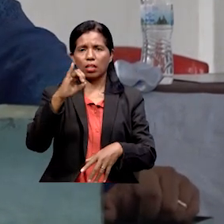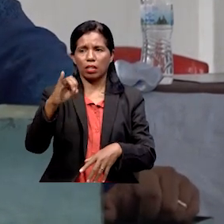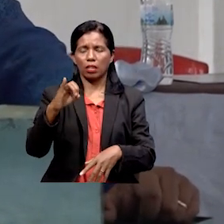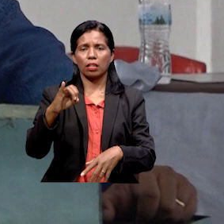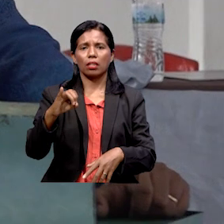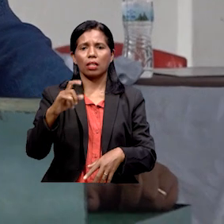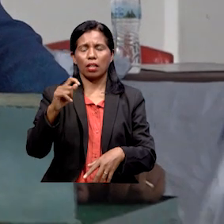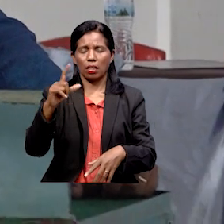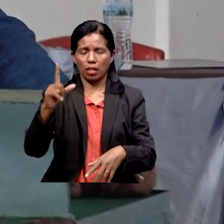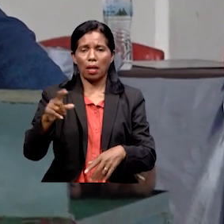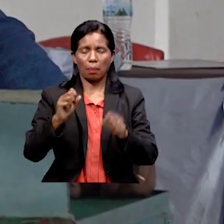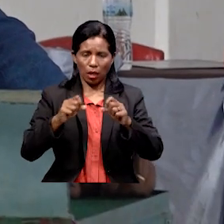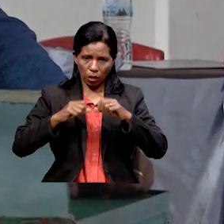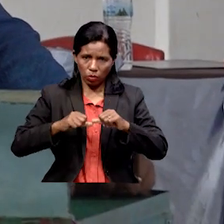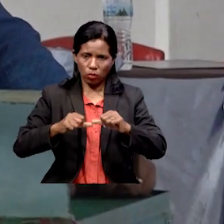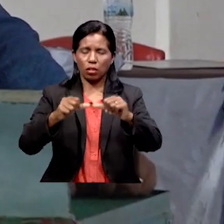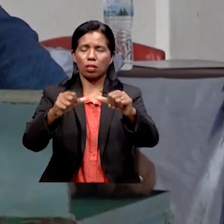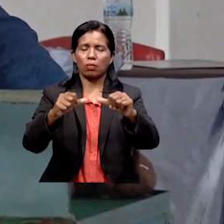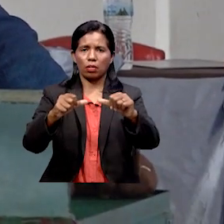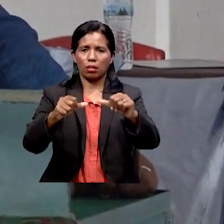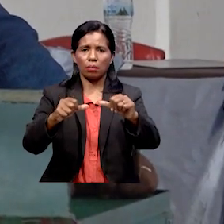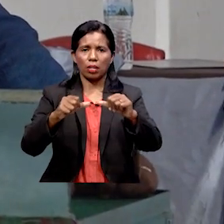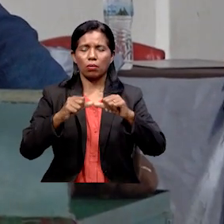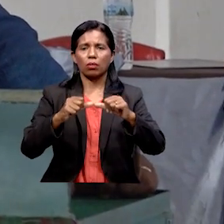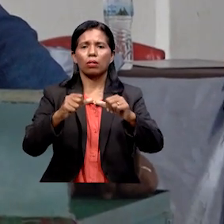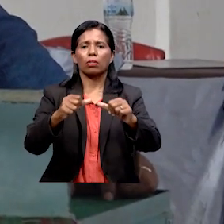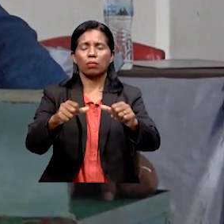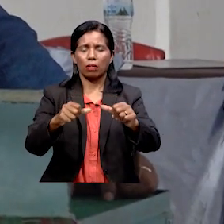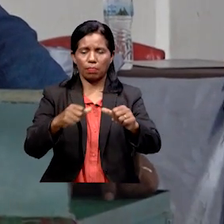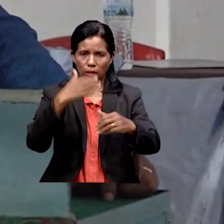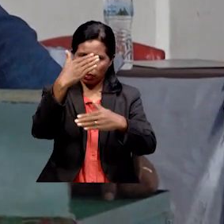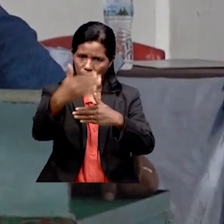Boi. Organização, ira, né, Bele Lau Boi.